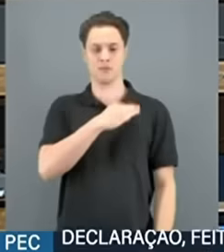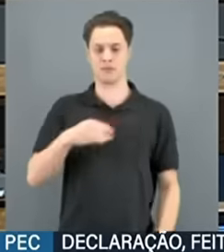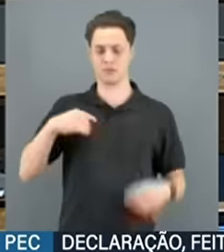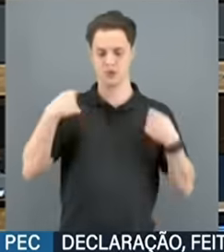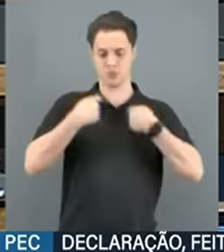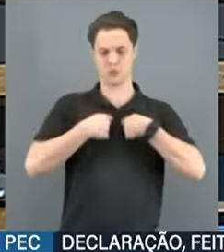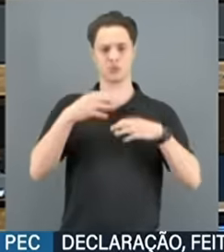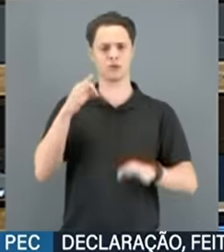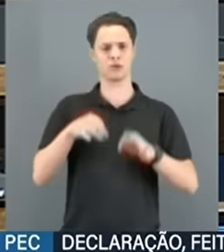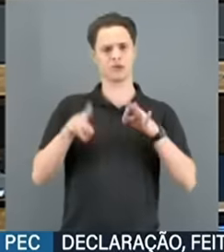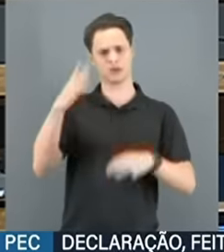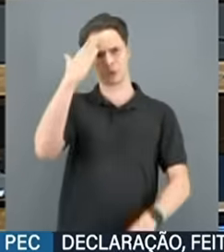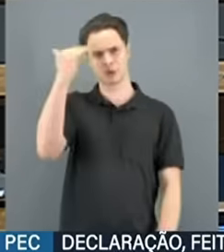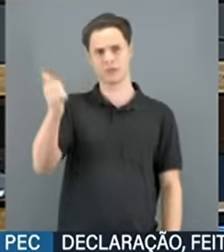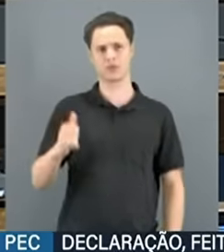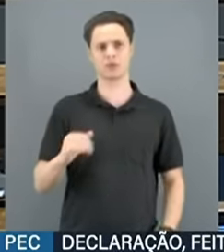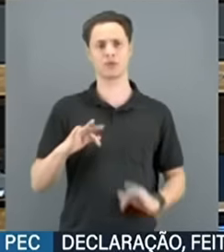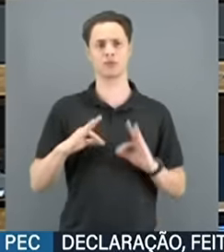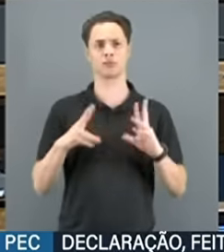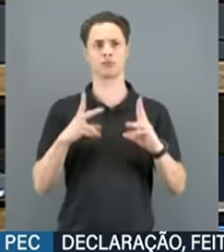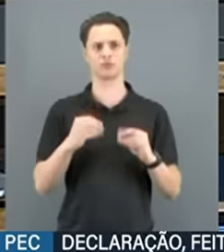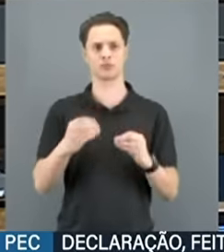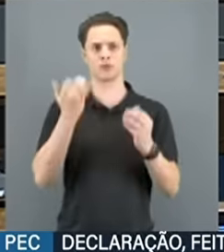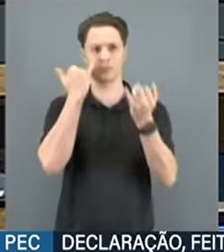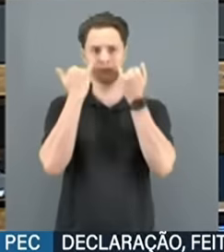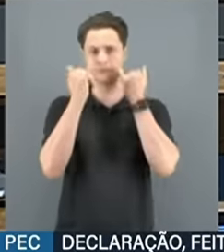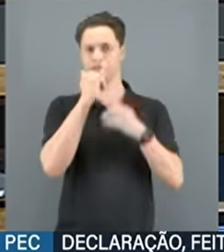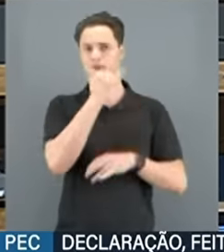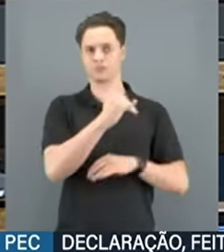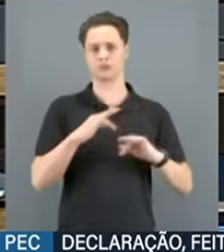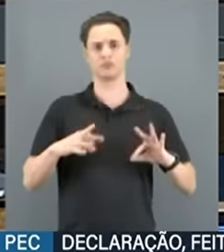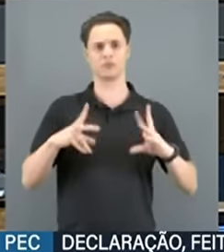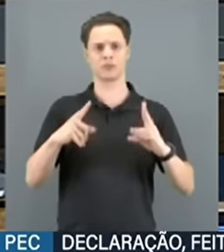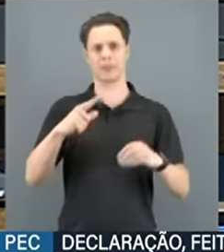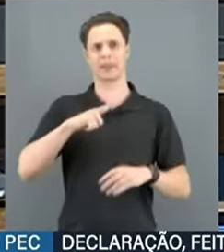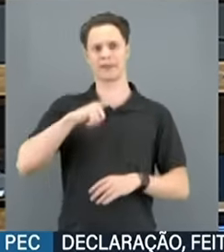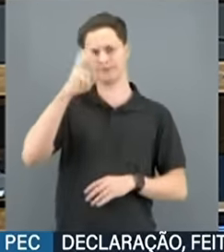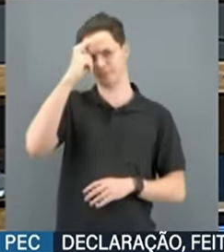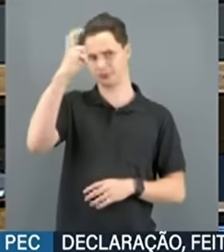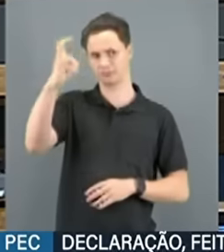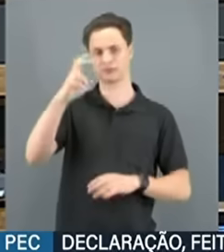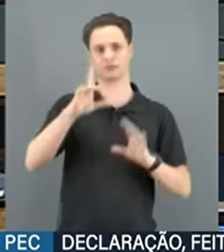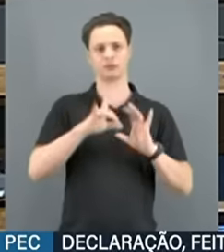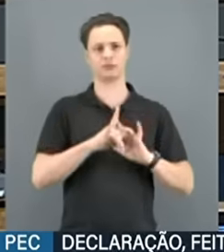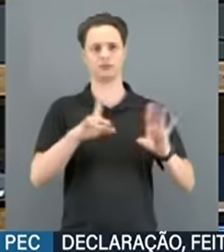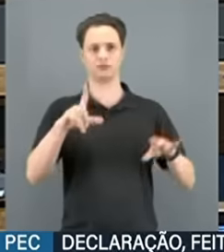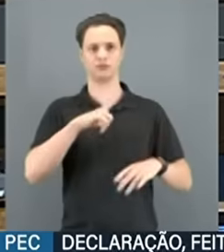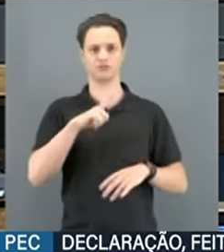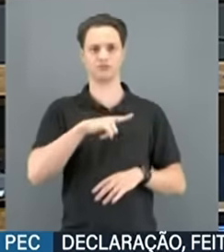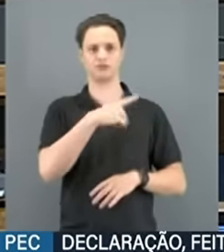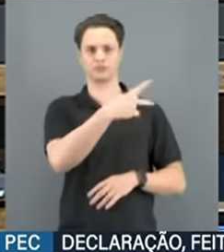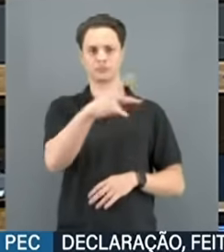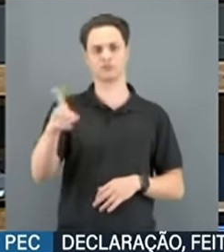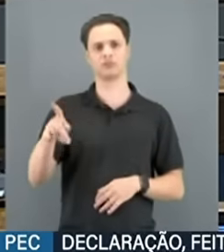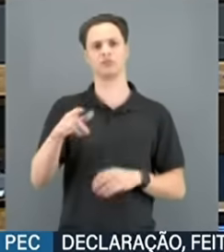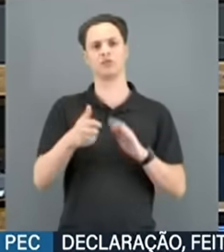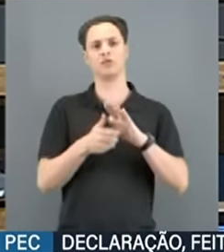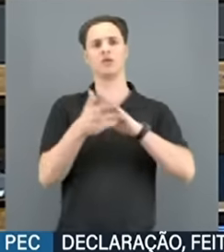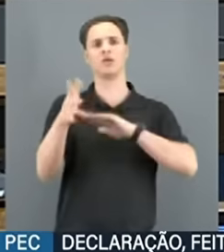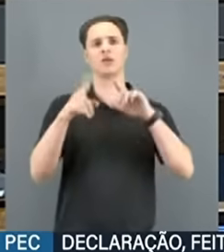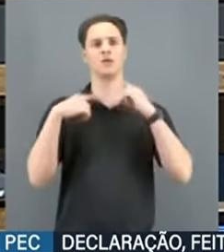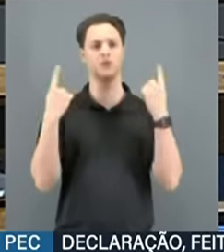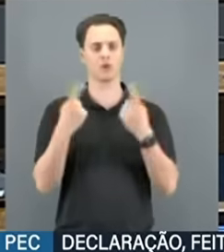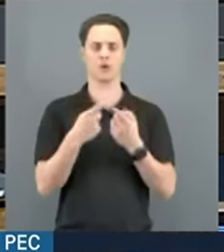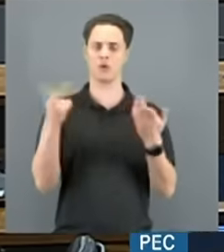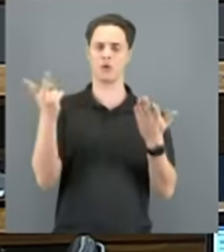tudo, com os informes que tinha, com a inteligência de que disponibilizava, com as várias reuniões que foram feitas